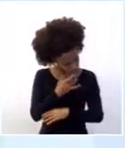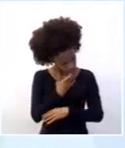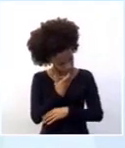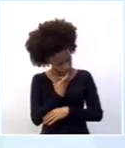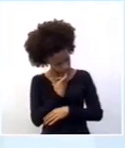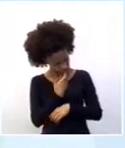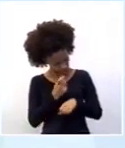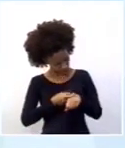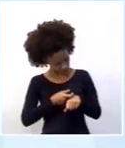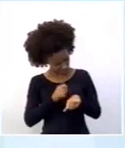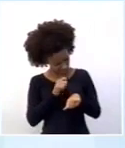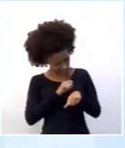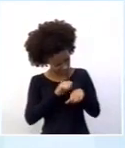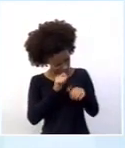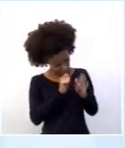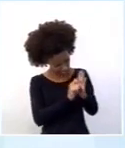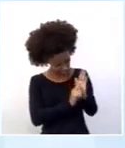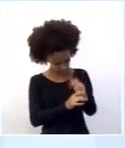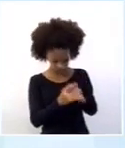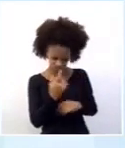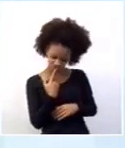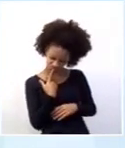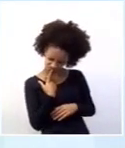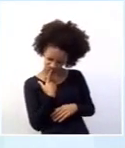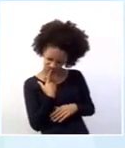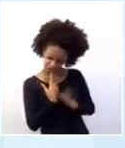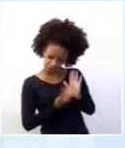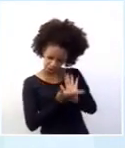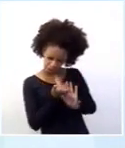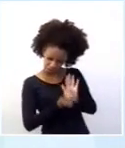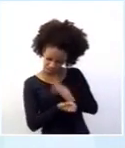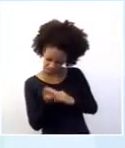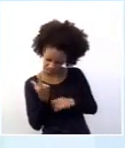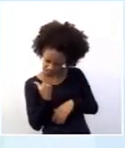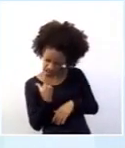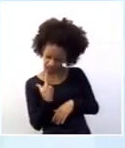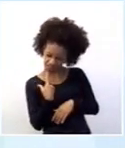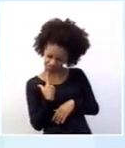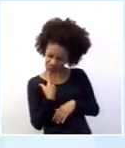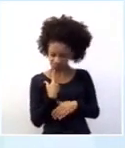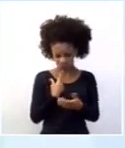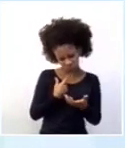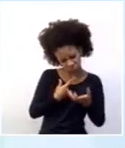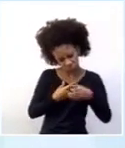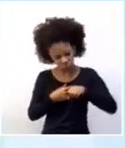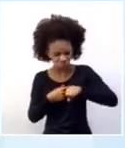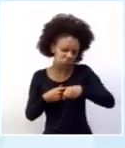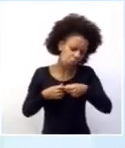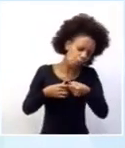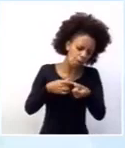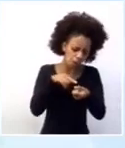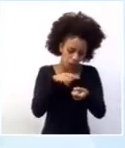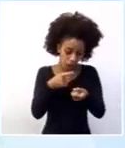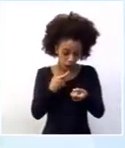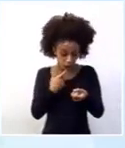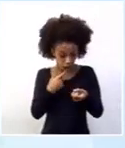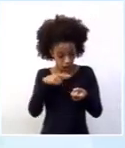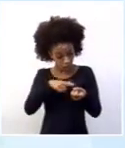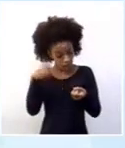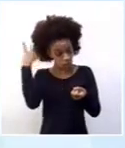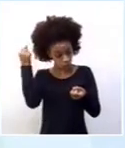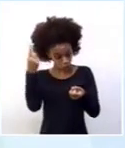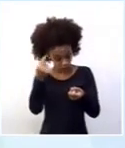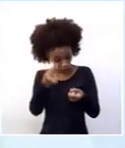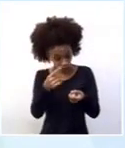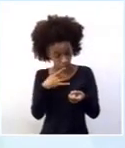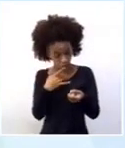para, fica olhando para a pedra, ele fala, poxa, tem uns desenhos estranhos aqui, uns desenhos estranhos aqui. Opa, isso aqui é grego. Ele olha lá, tem